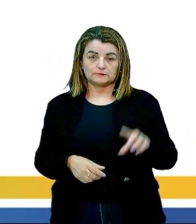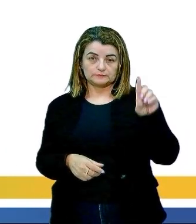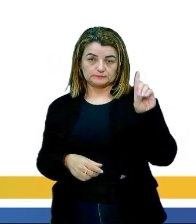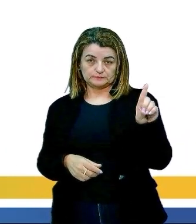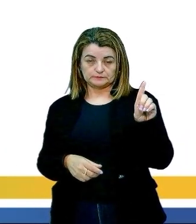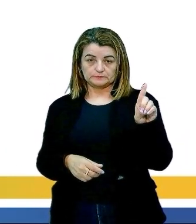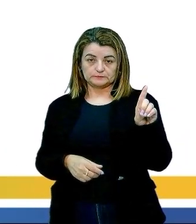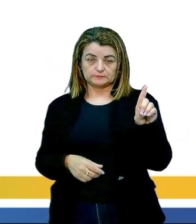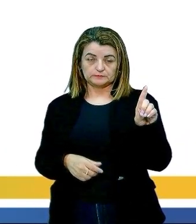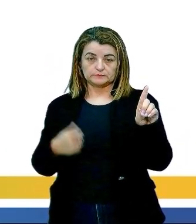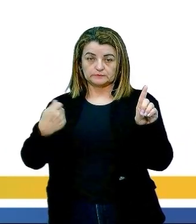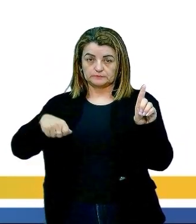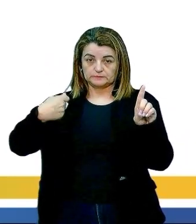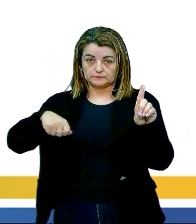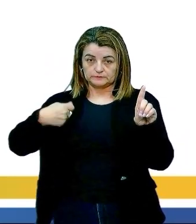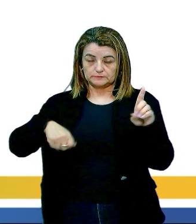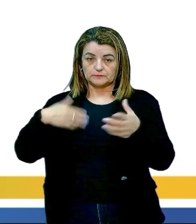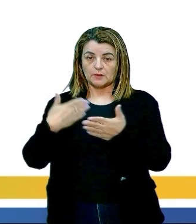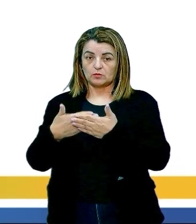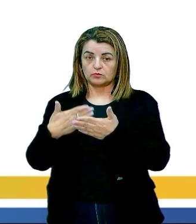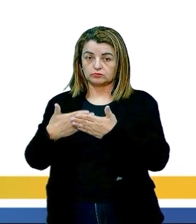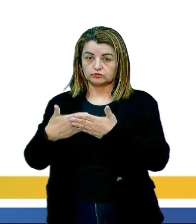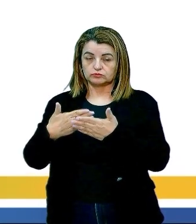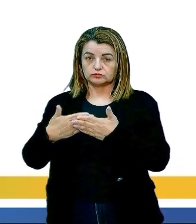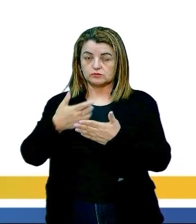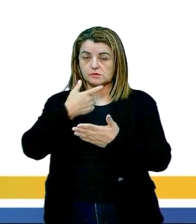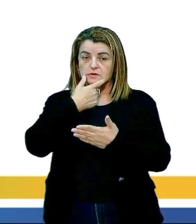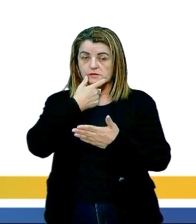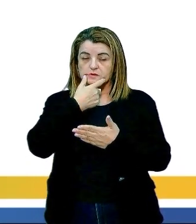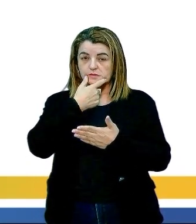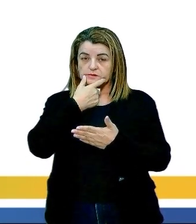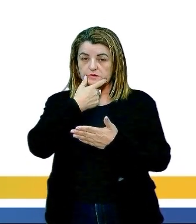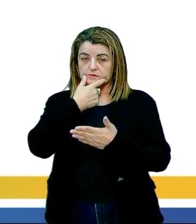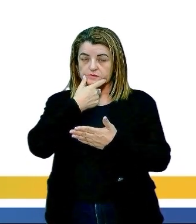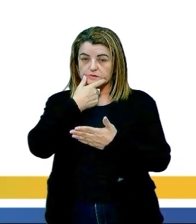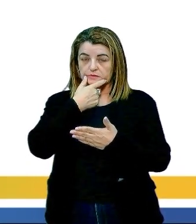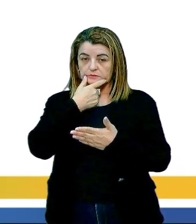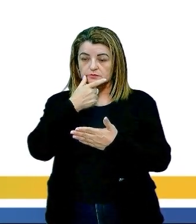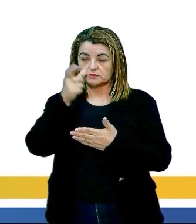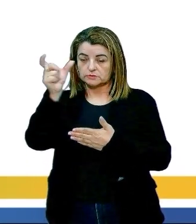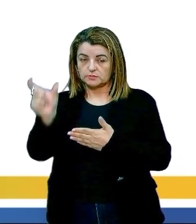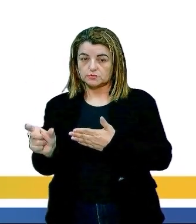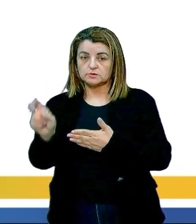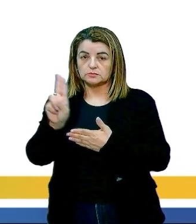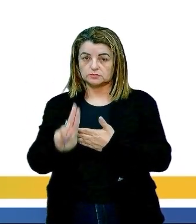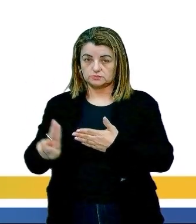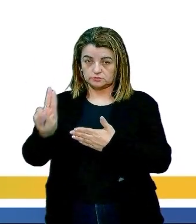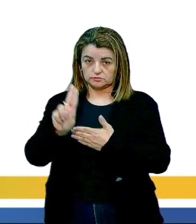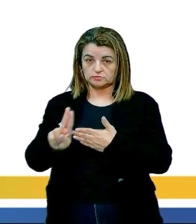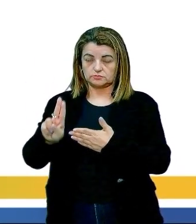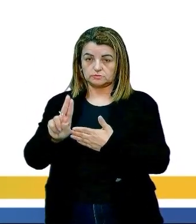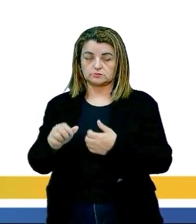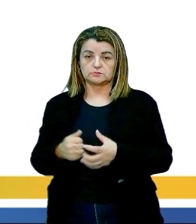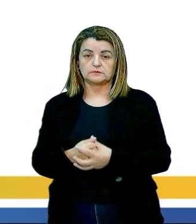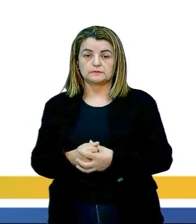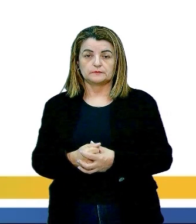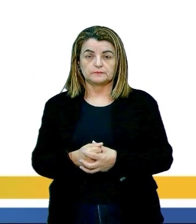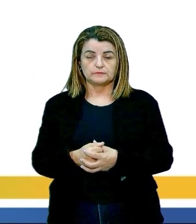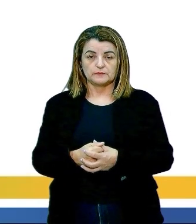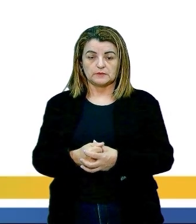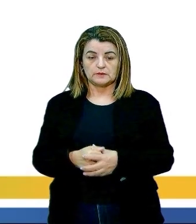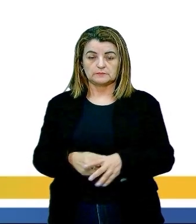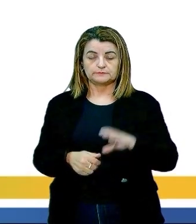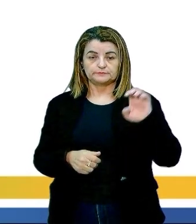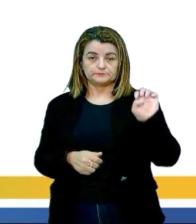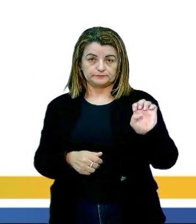Letra D. Necessidade de estudo da língua inglesa por parte dos falantes, dos personagens. E